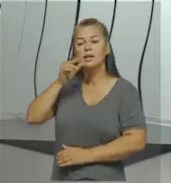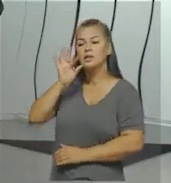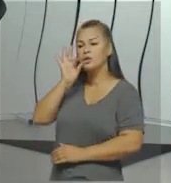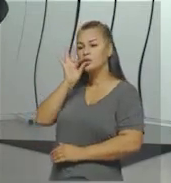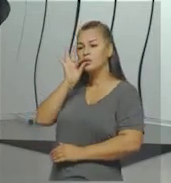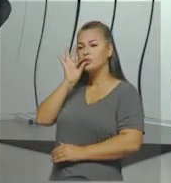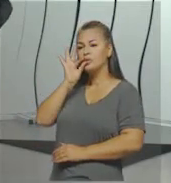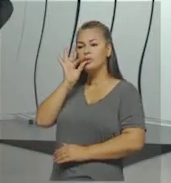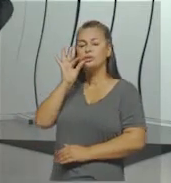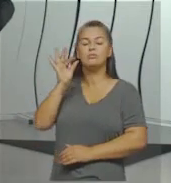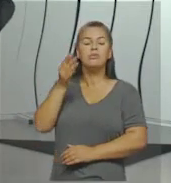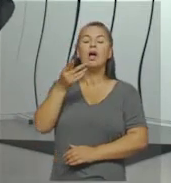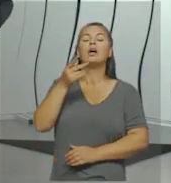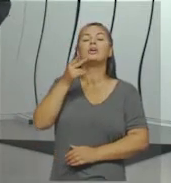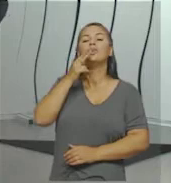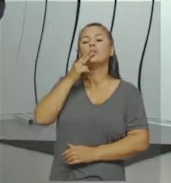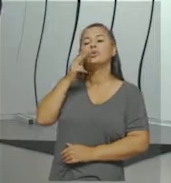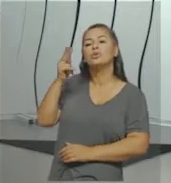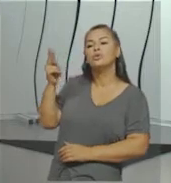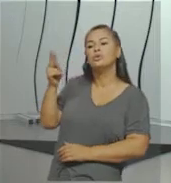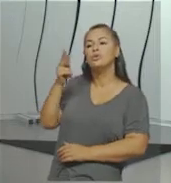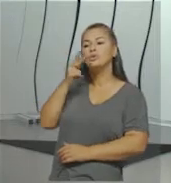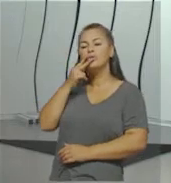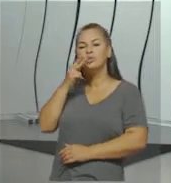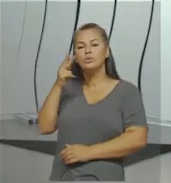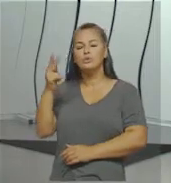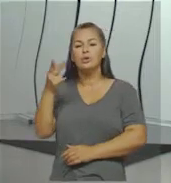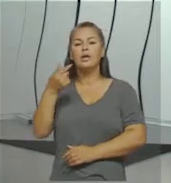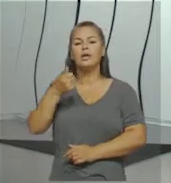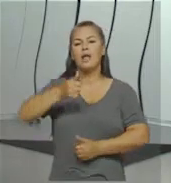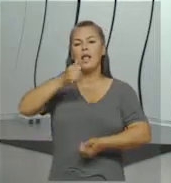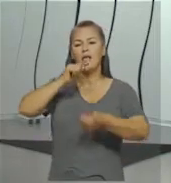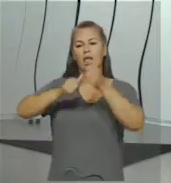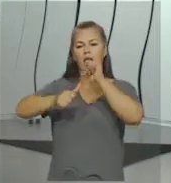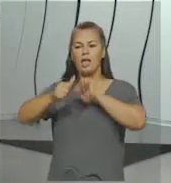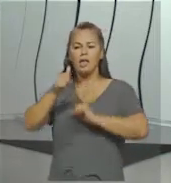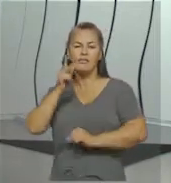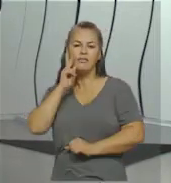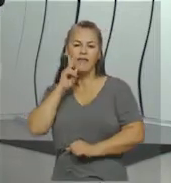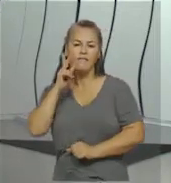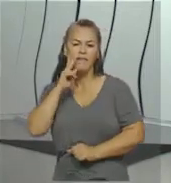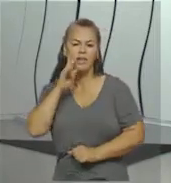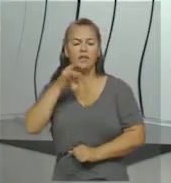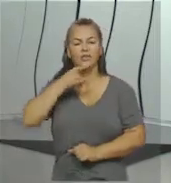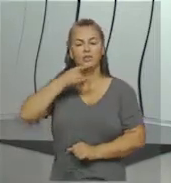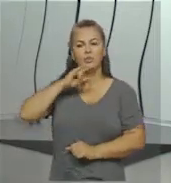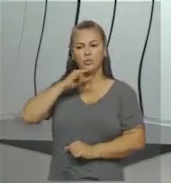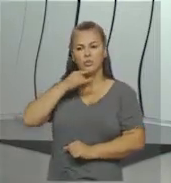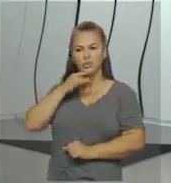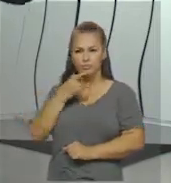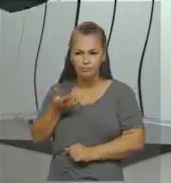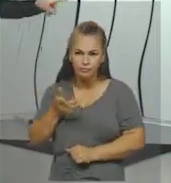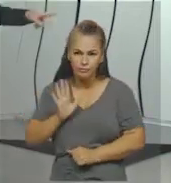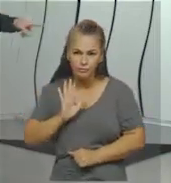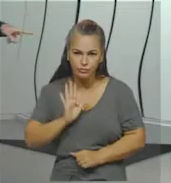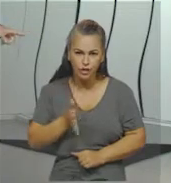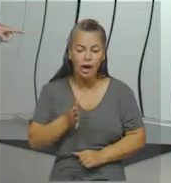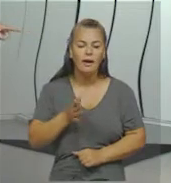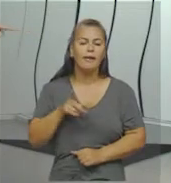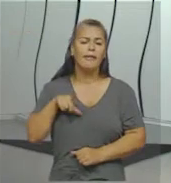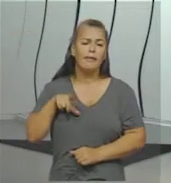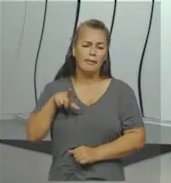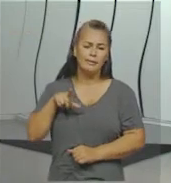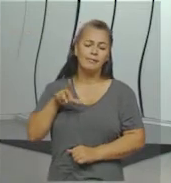São lícitos, mas produzem sérios danos à saúde e também à convivência